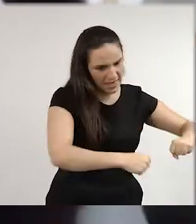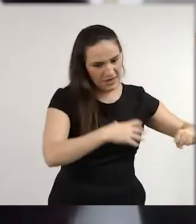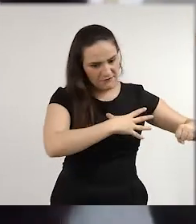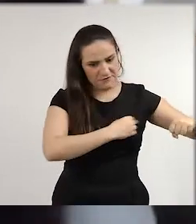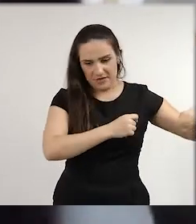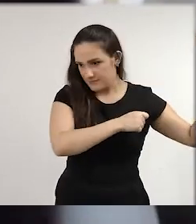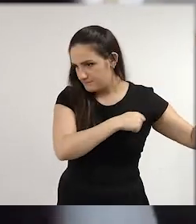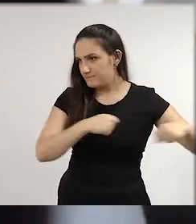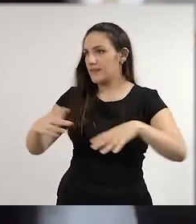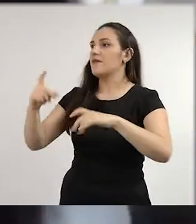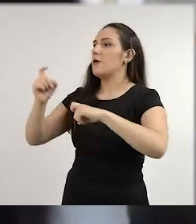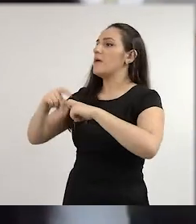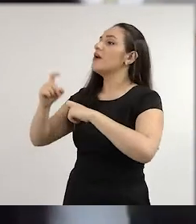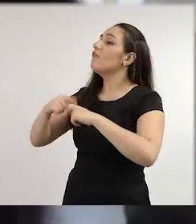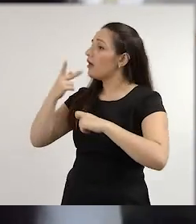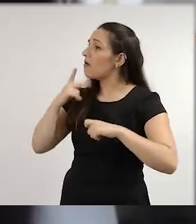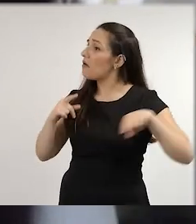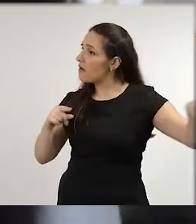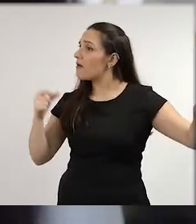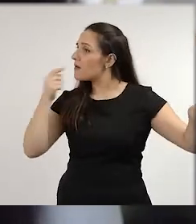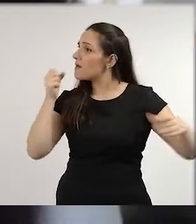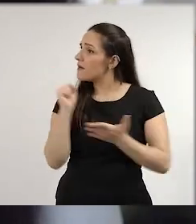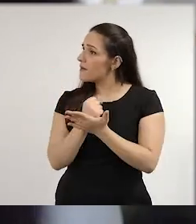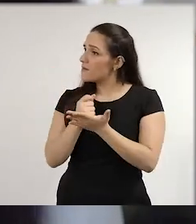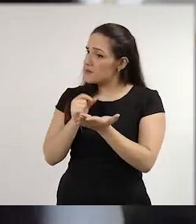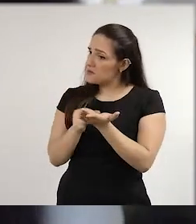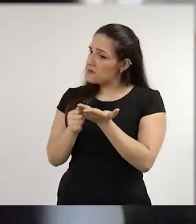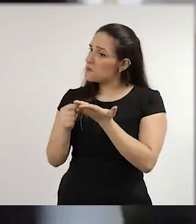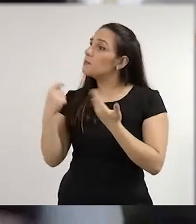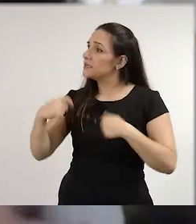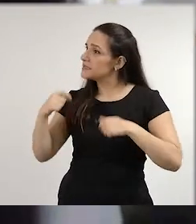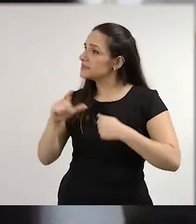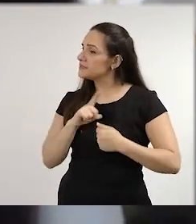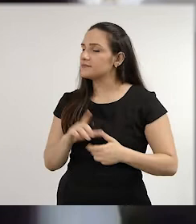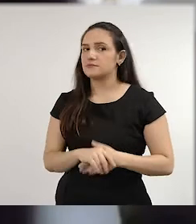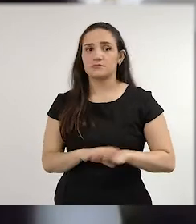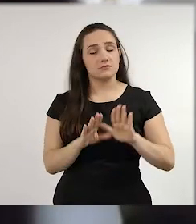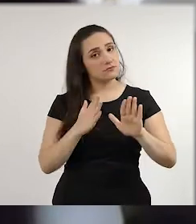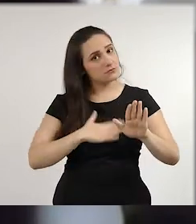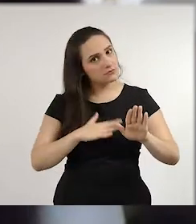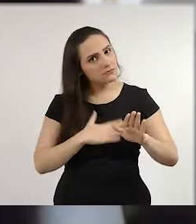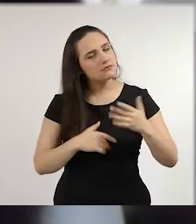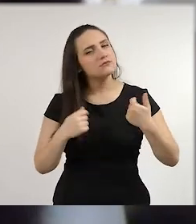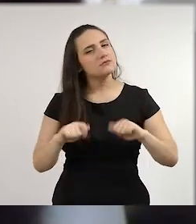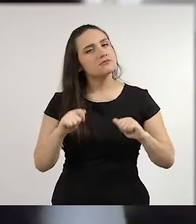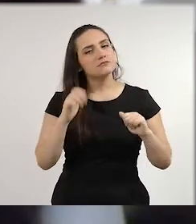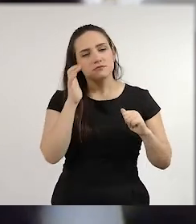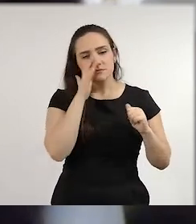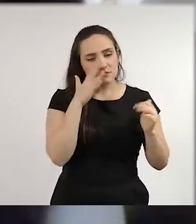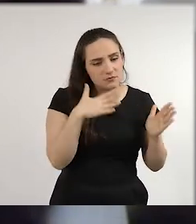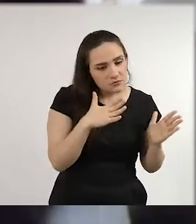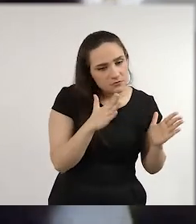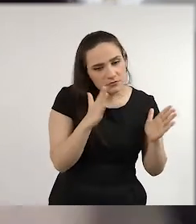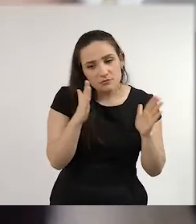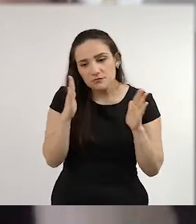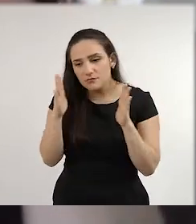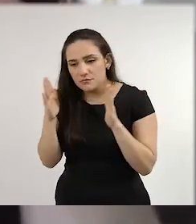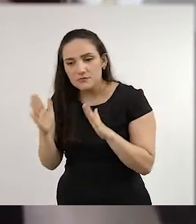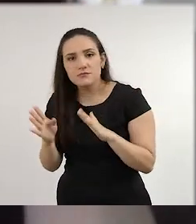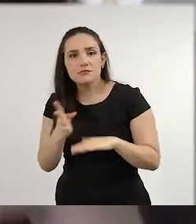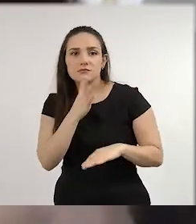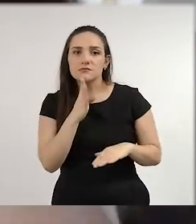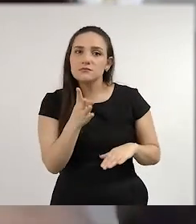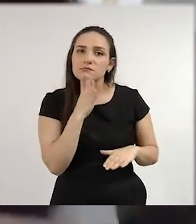hora dela pedir, a hora que a mãe observa, que quem é responsável por ela começa a observar, mas saber o